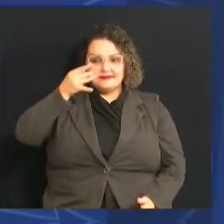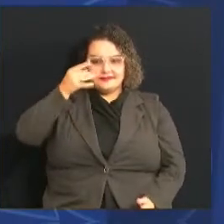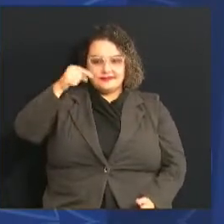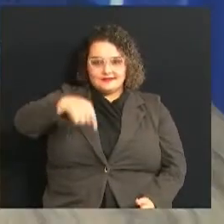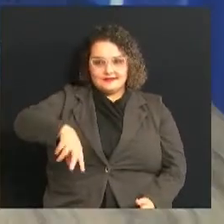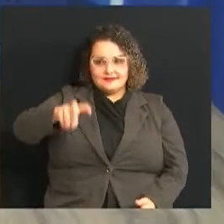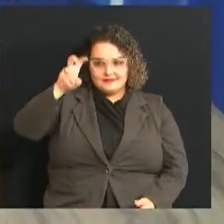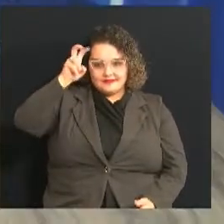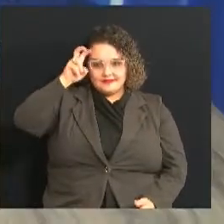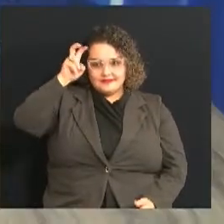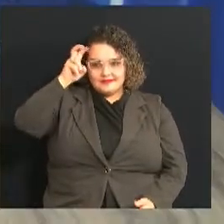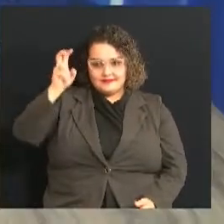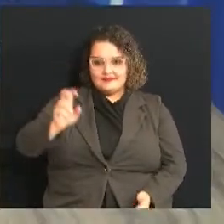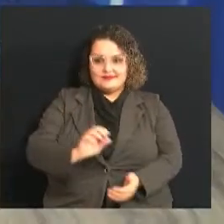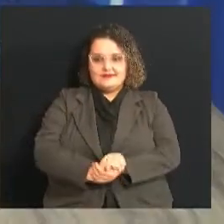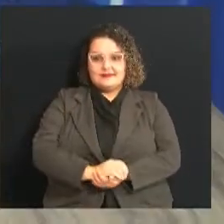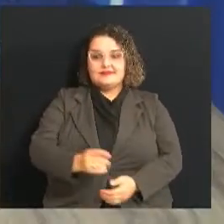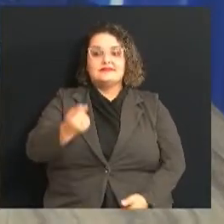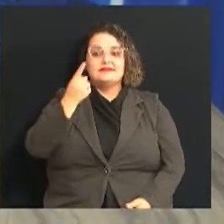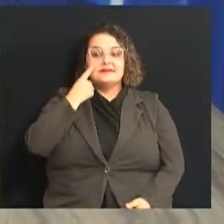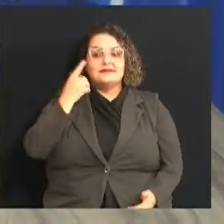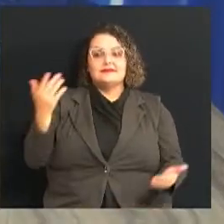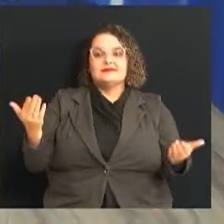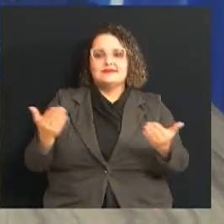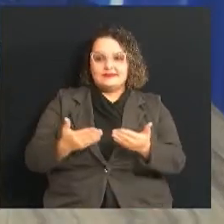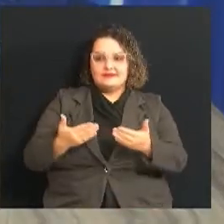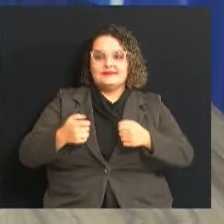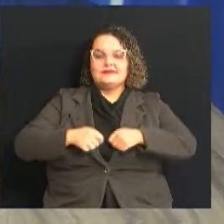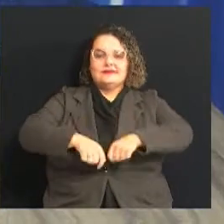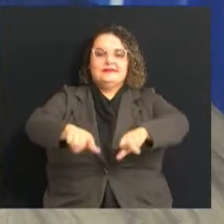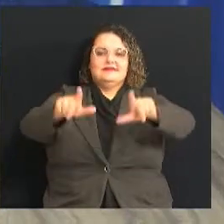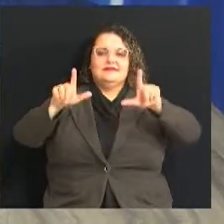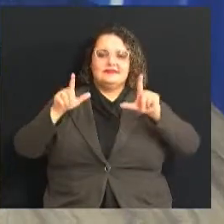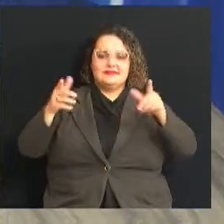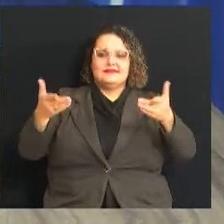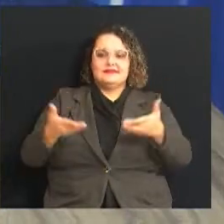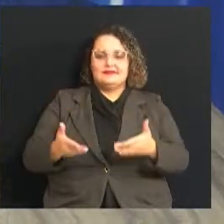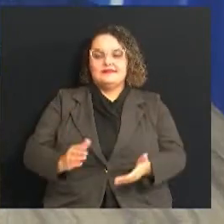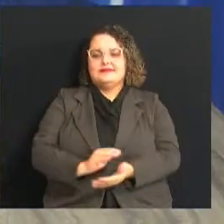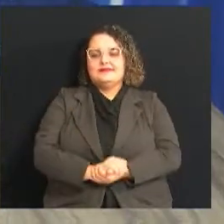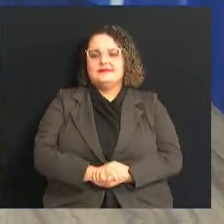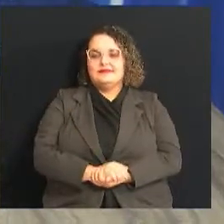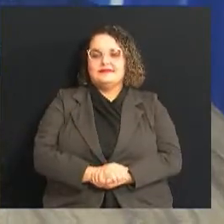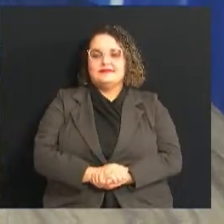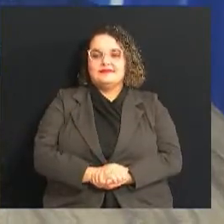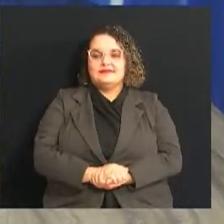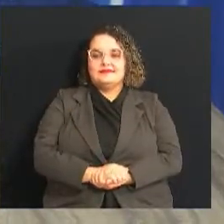quinta-feira. Confira a partir de agora os destaques de hoje.